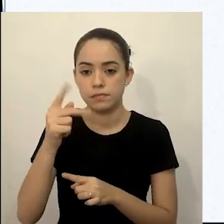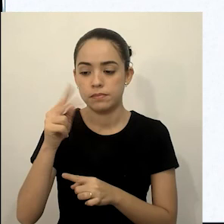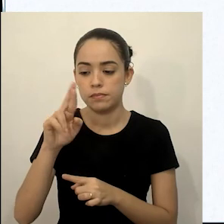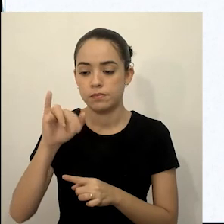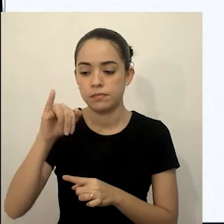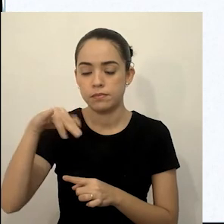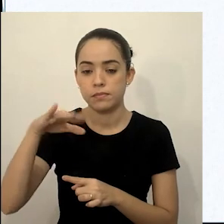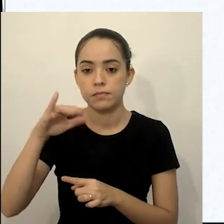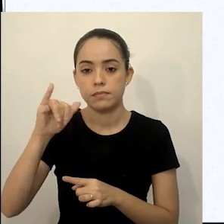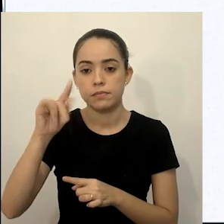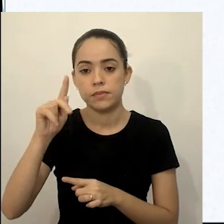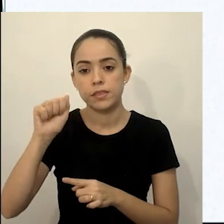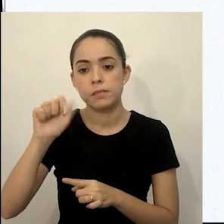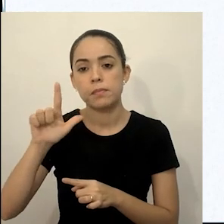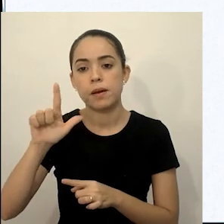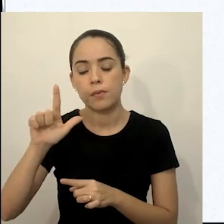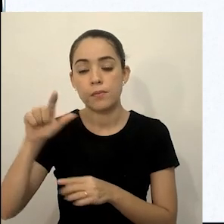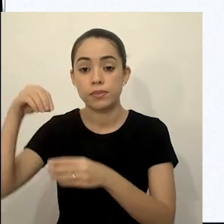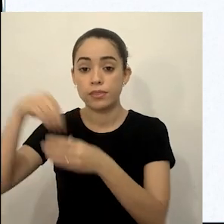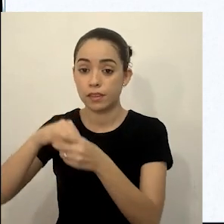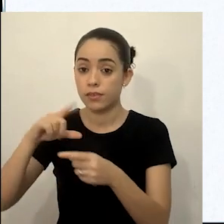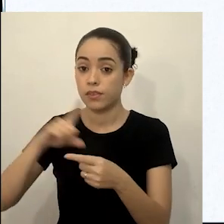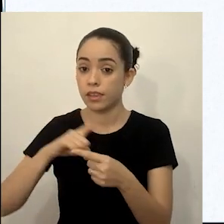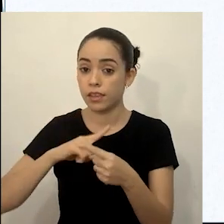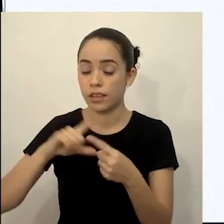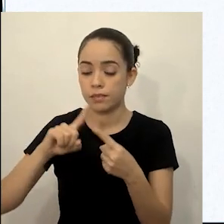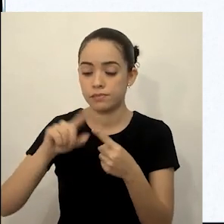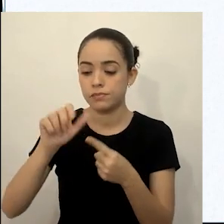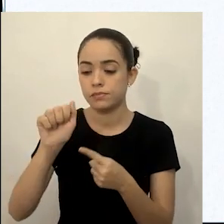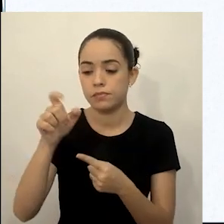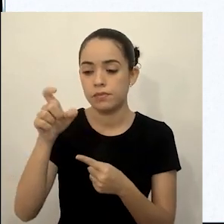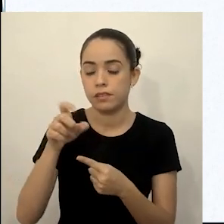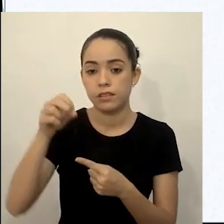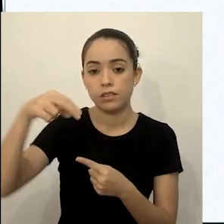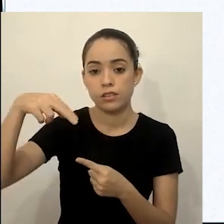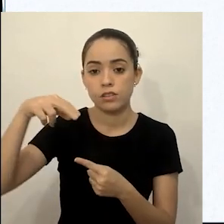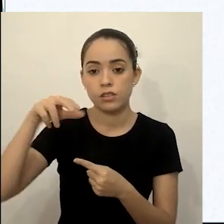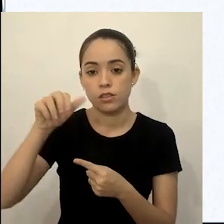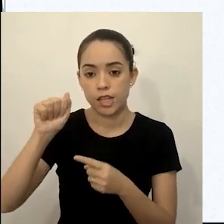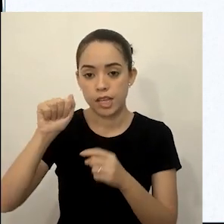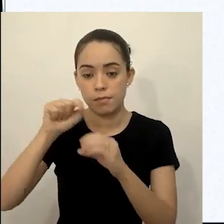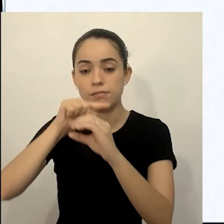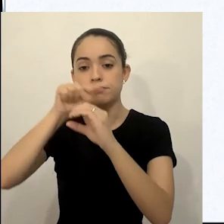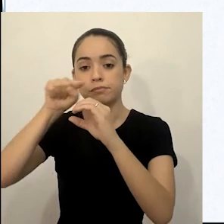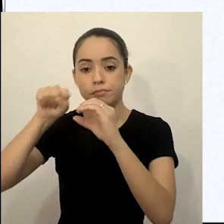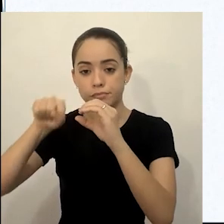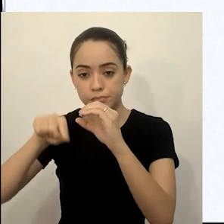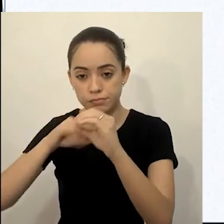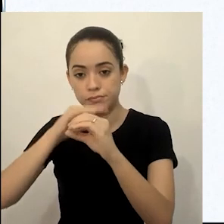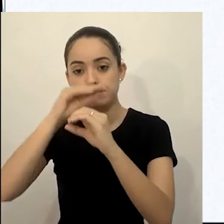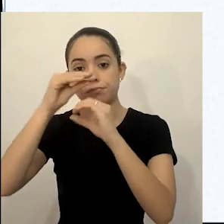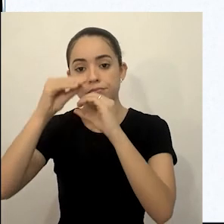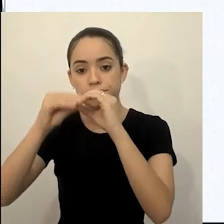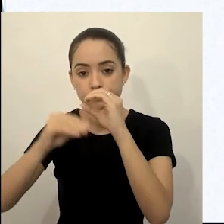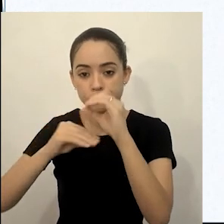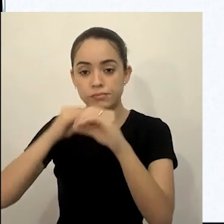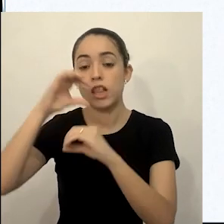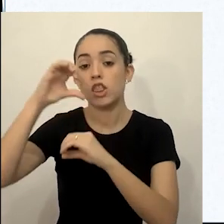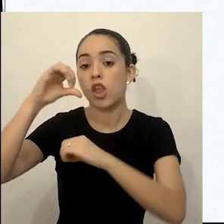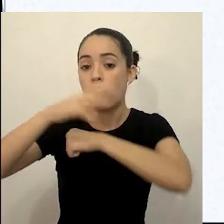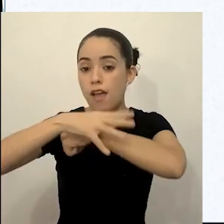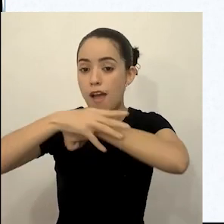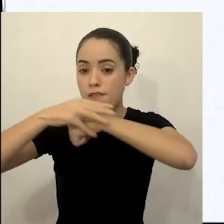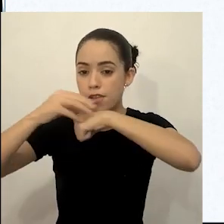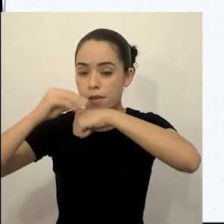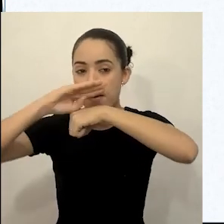a qual contém o axonema circundado pelas 9 fibras